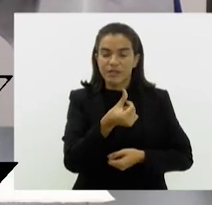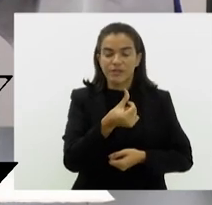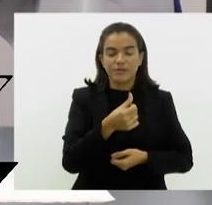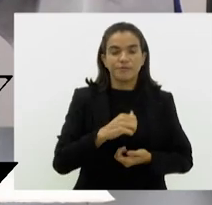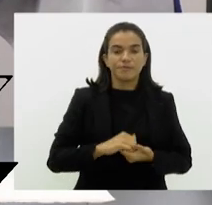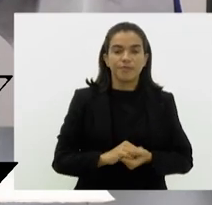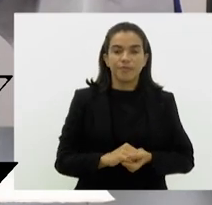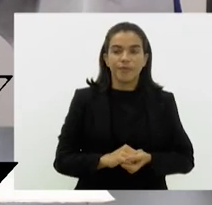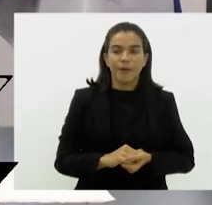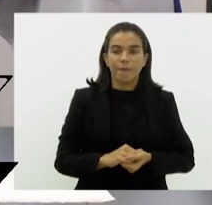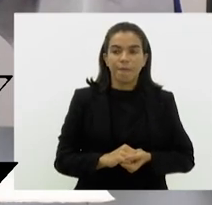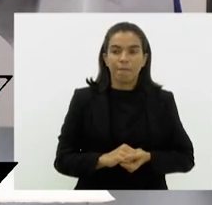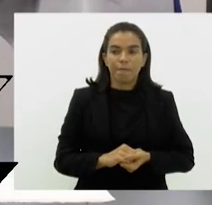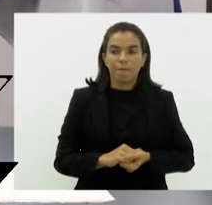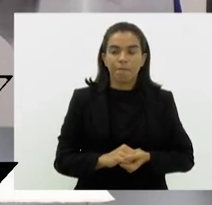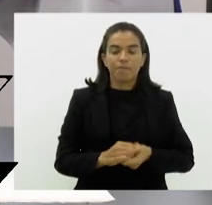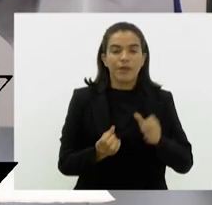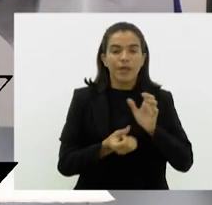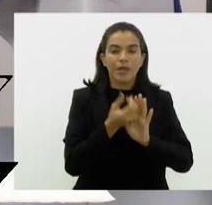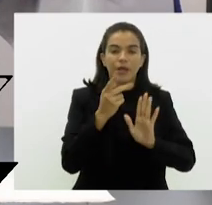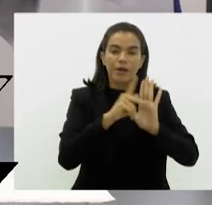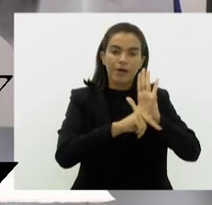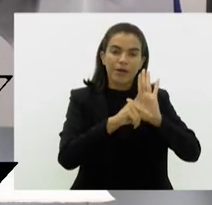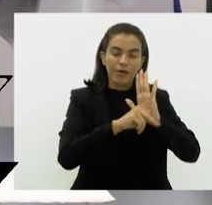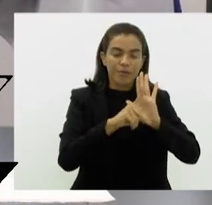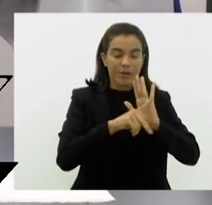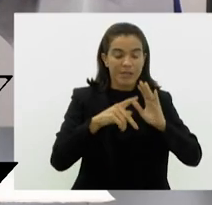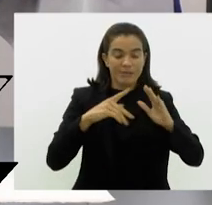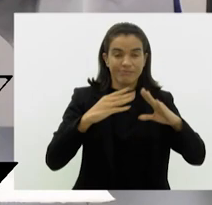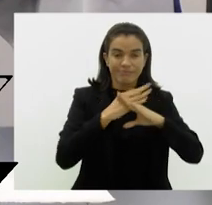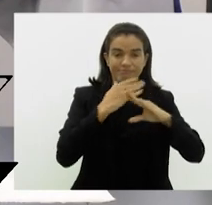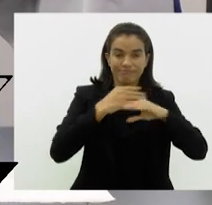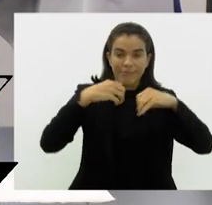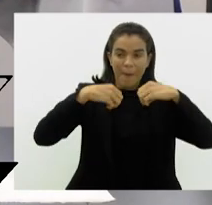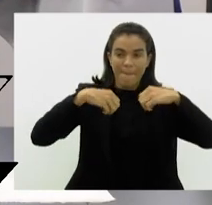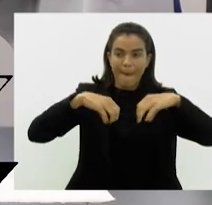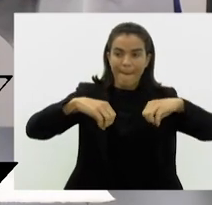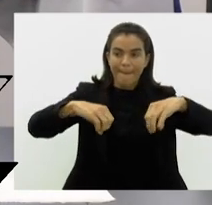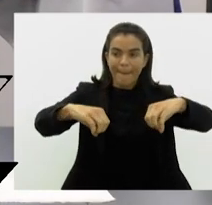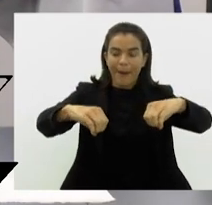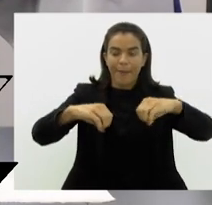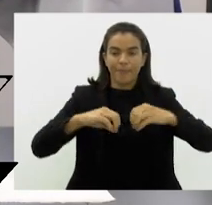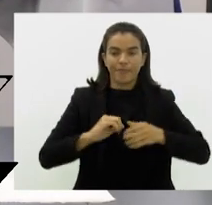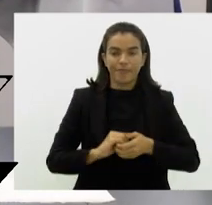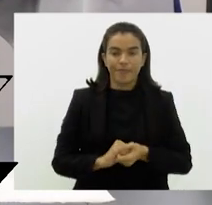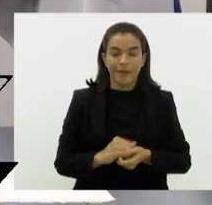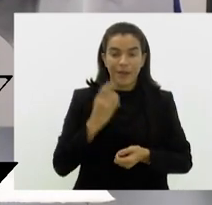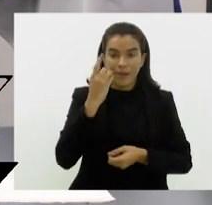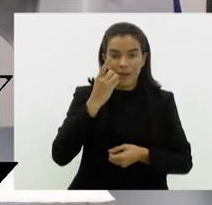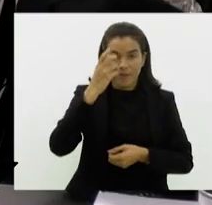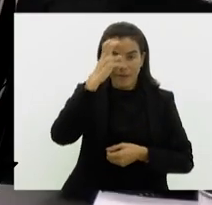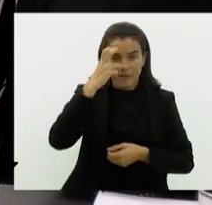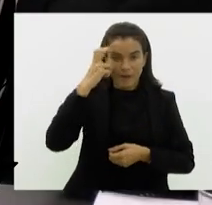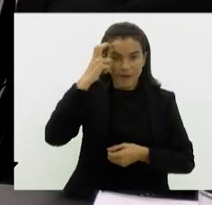de autoria do deputado Vinícius Cozzolino, que cria o programa Cidade Iluminada no âmbito do Estado do Rio de Janeiro. Para aparecer, deputada Verônica